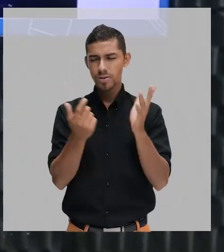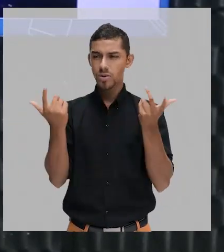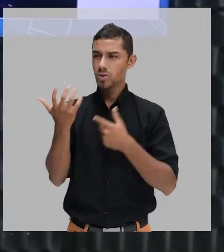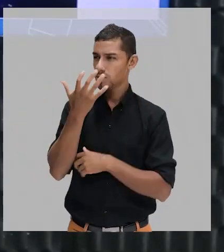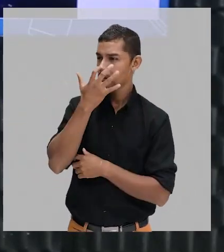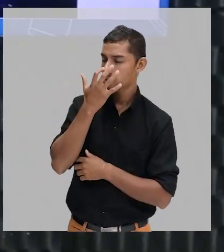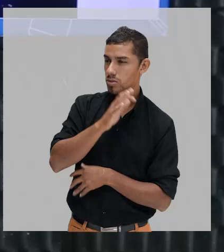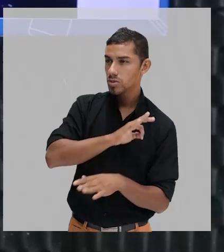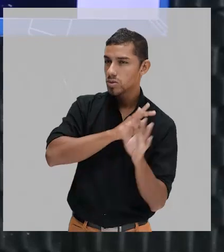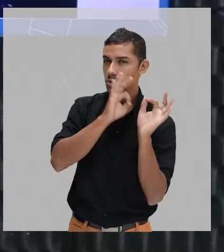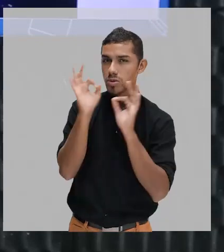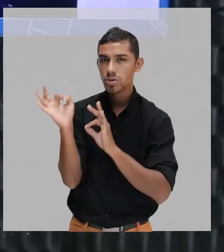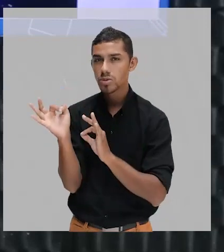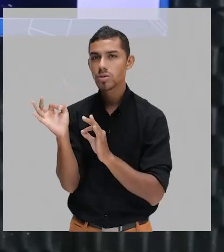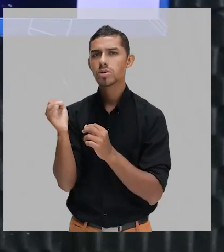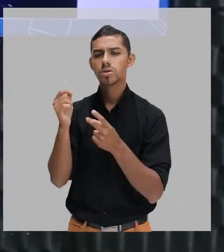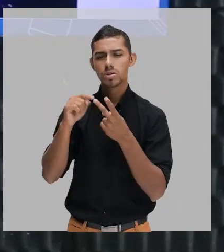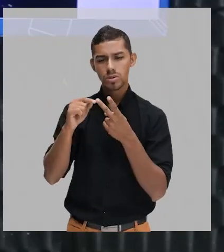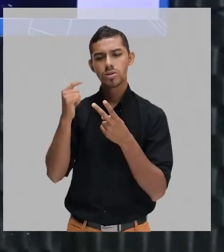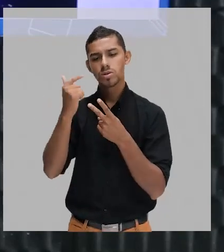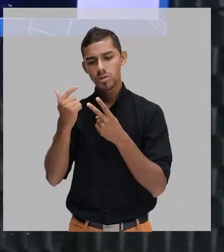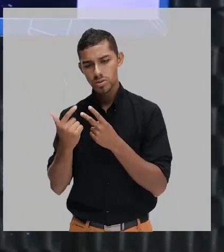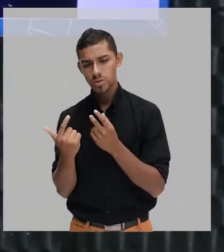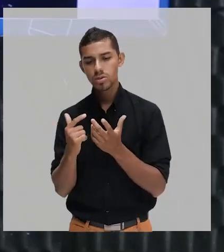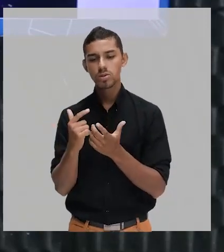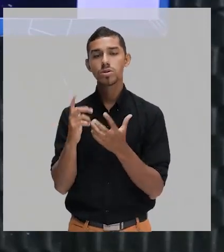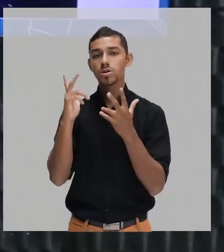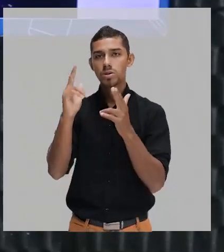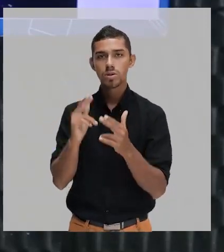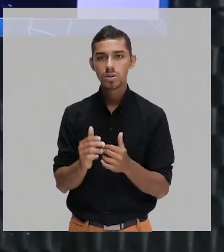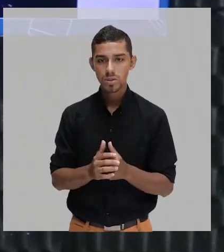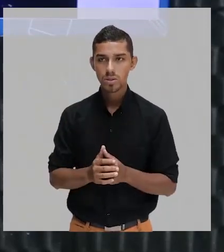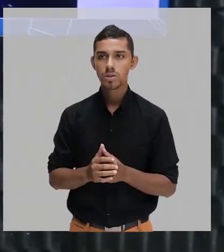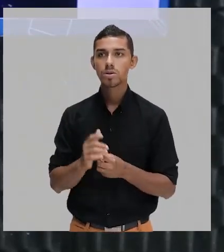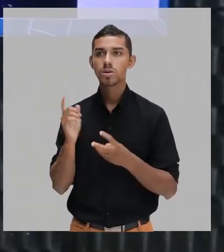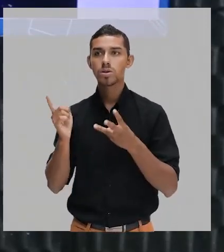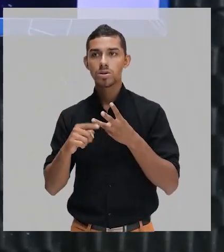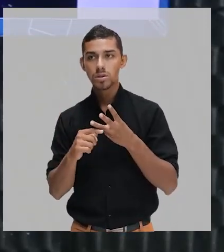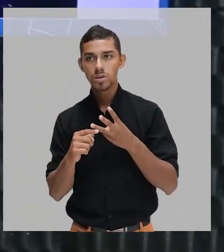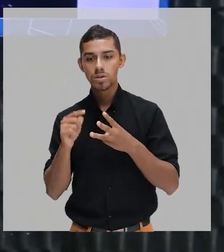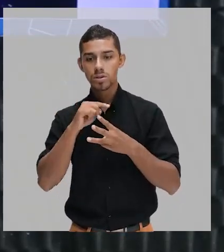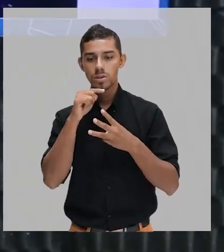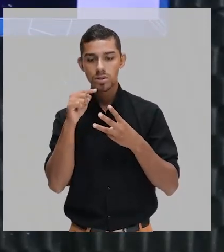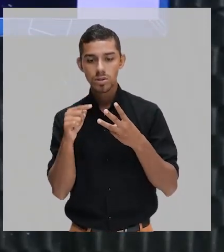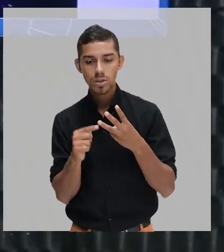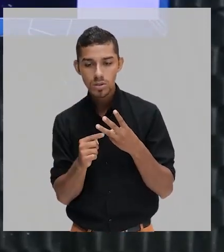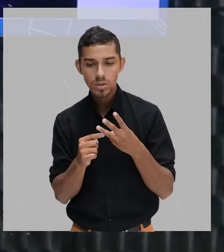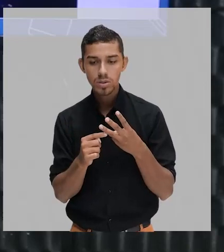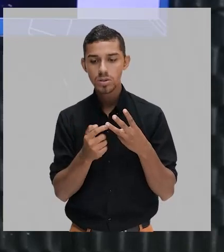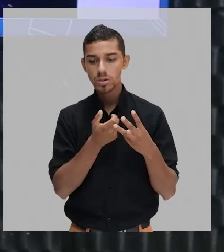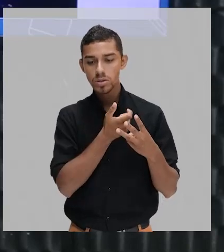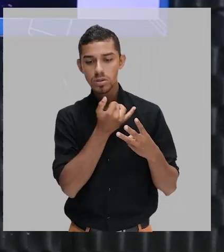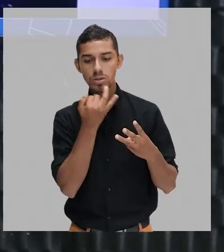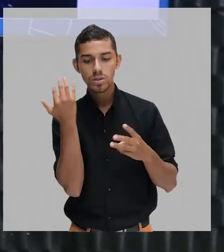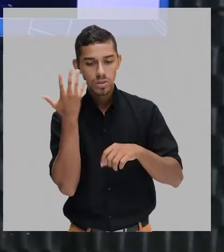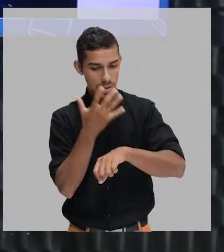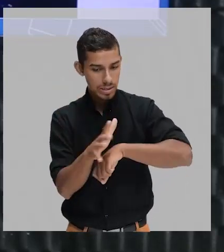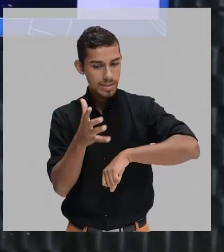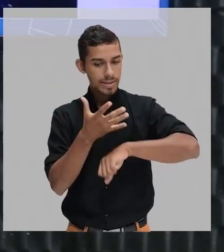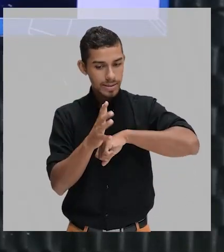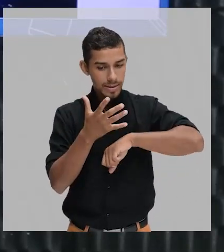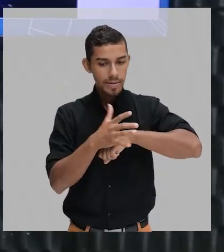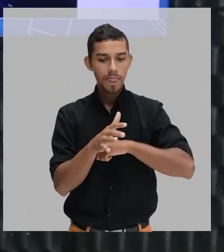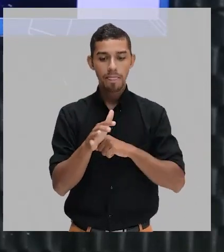você assiste uma vez, você vai assistir a segunda, você vai ver os atores fazendo a mesma coisa. Assiste a terceira, eles repetem. Gente, a quantidade de ensaios para a gente